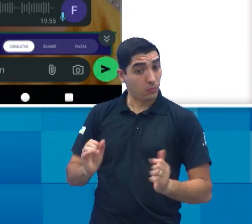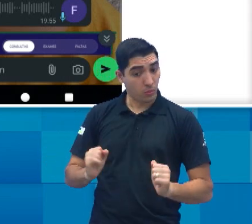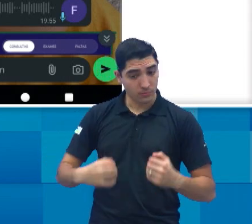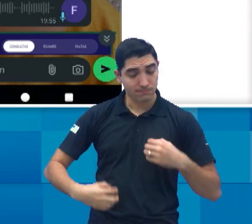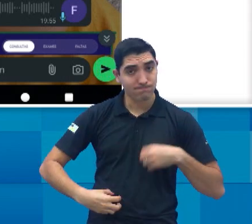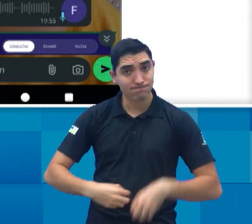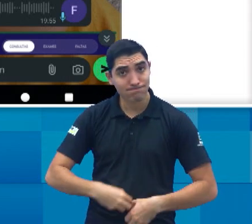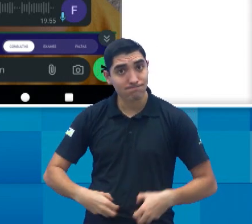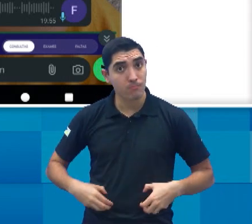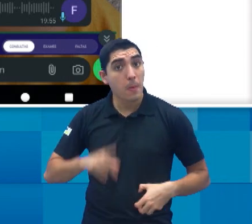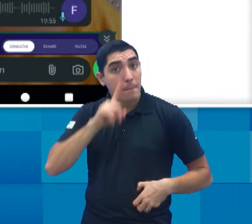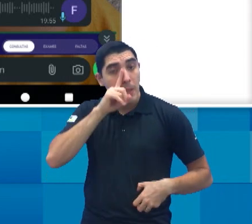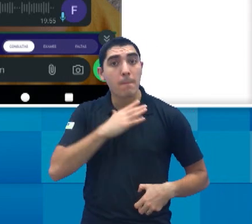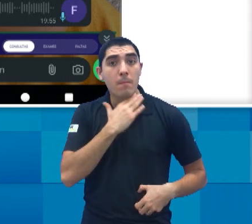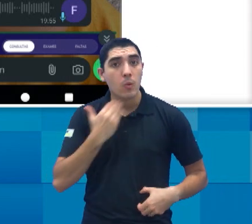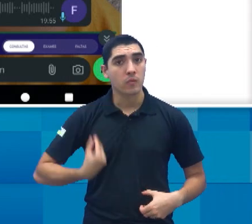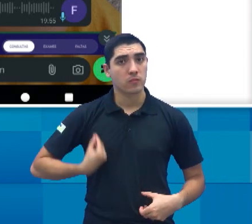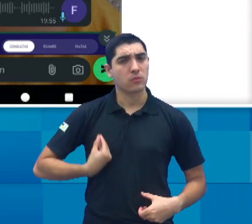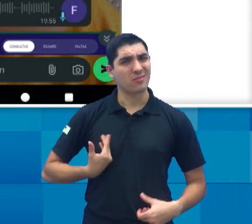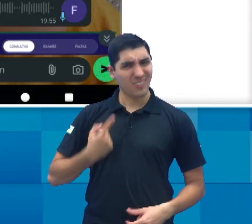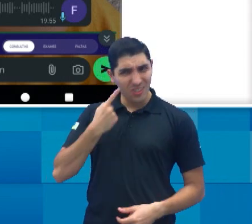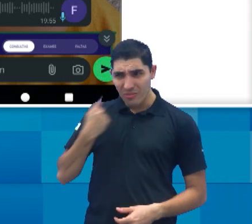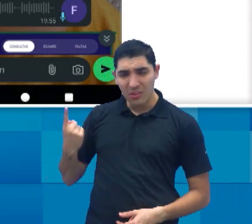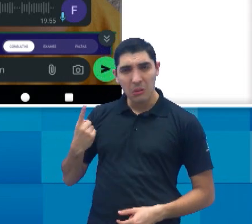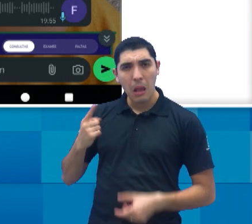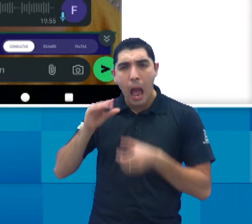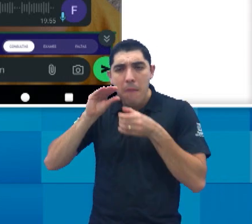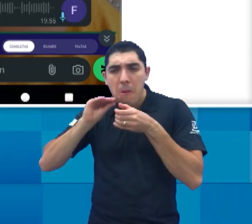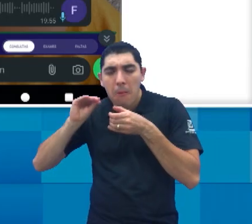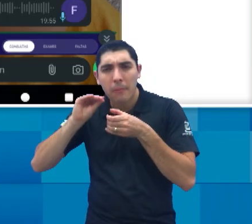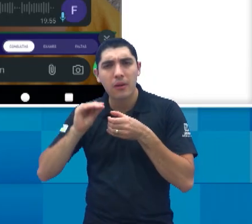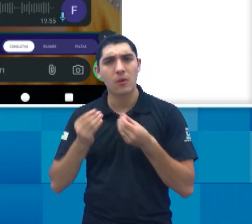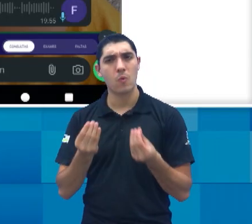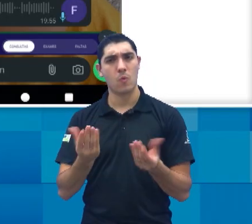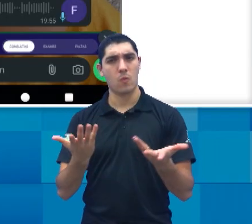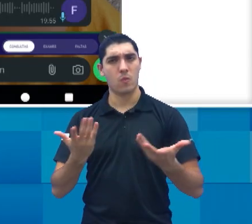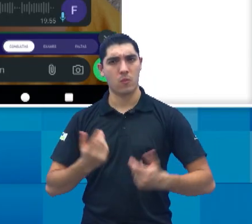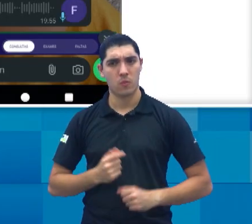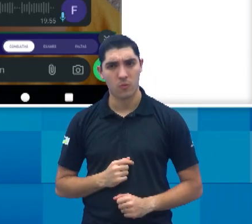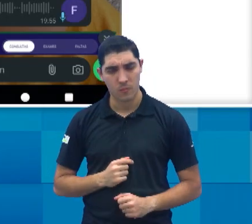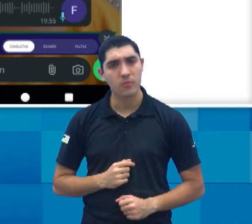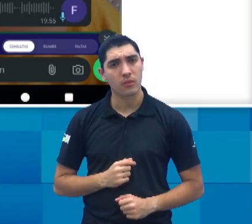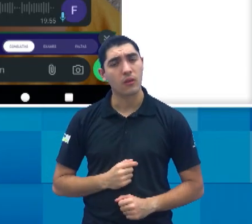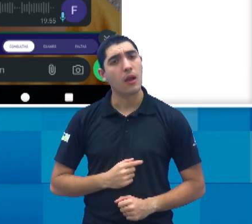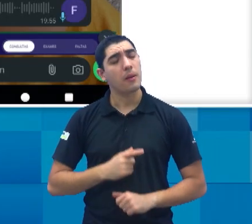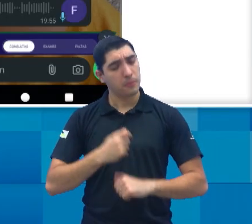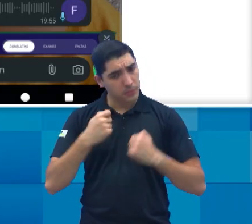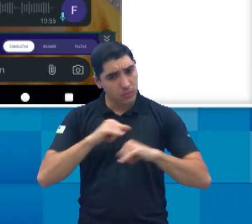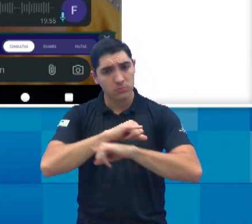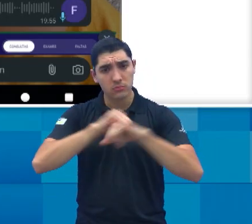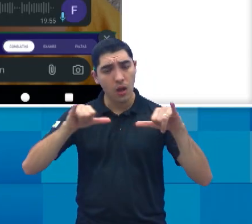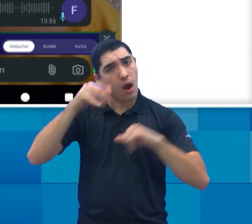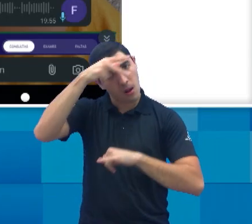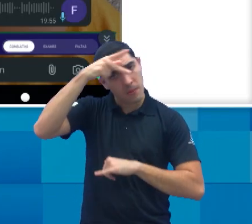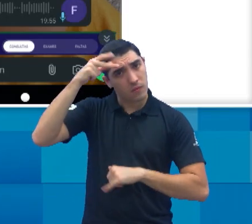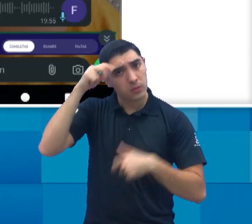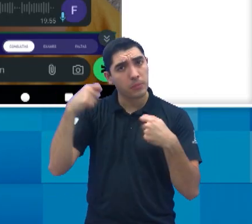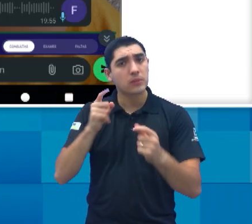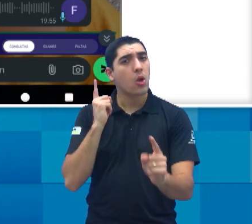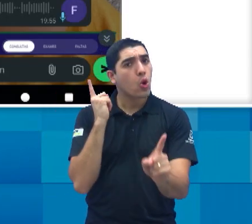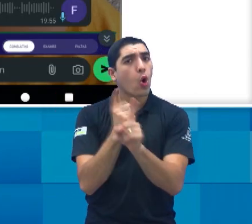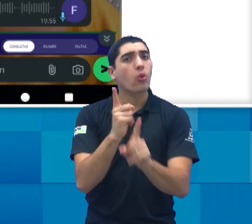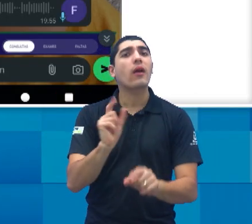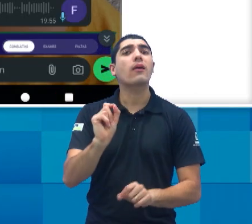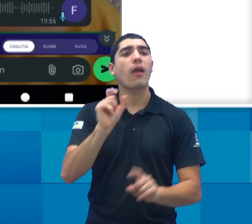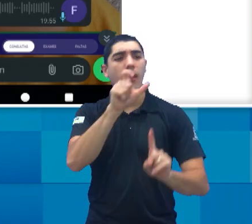que ainda ouvir um áudio, né, como esse. Então nós vamos pedir à Prefeitura também para que identifique esse motorista e tome providência